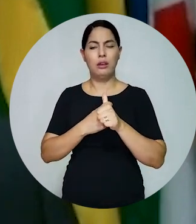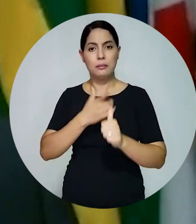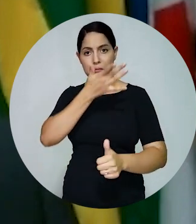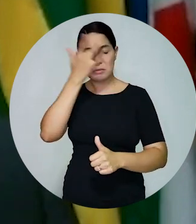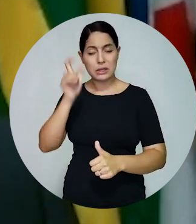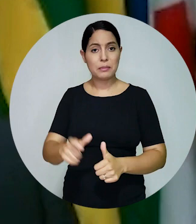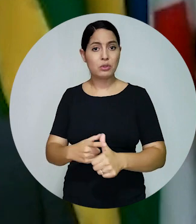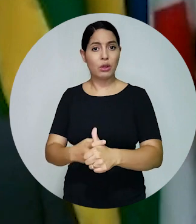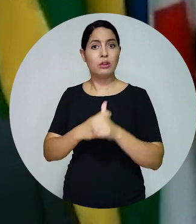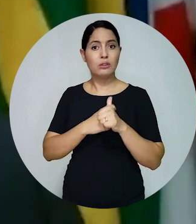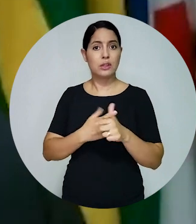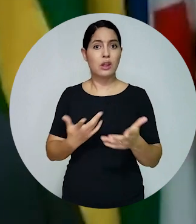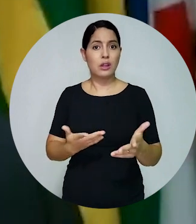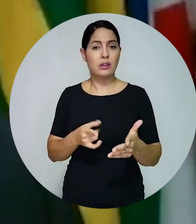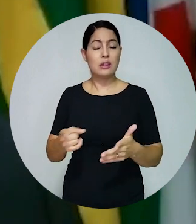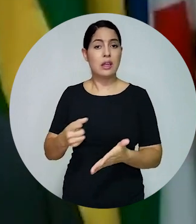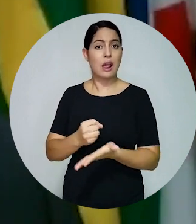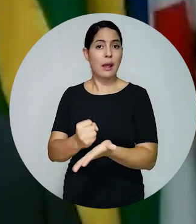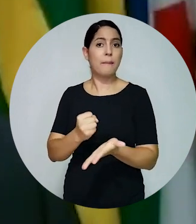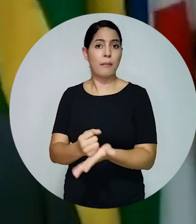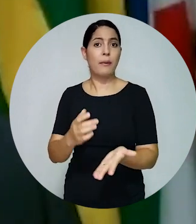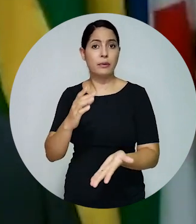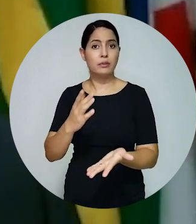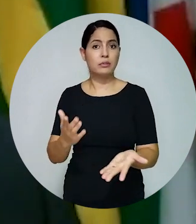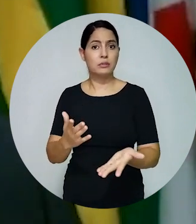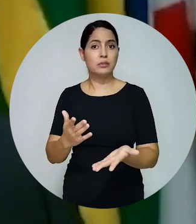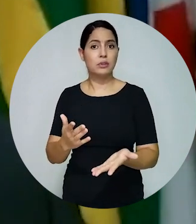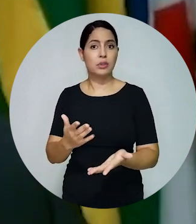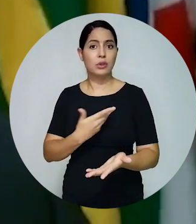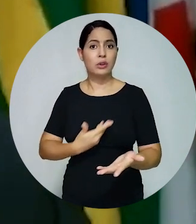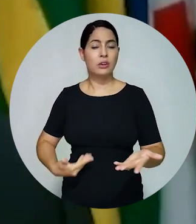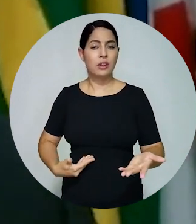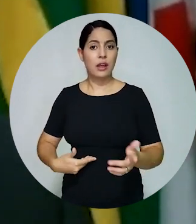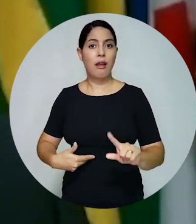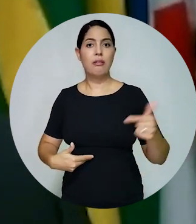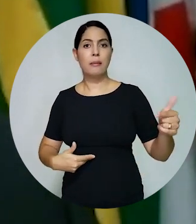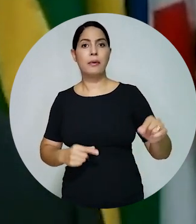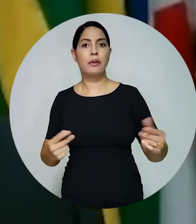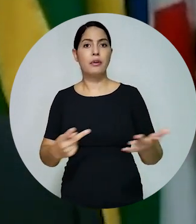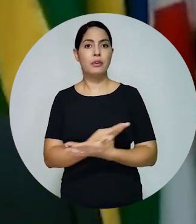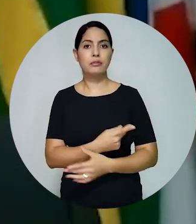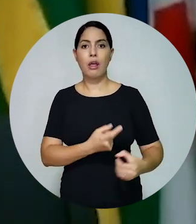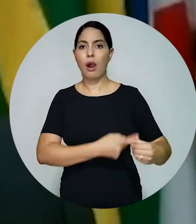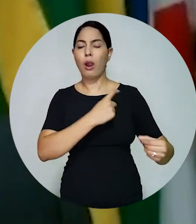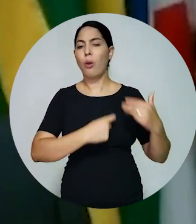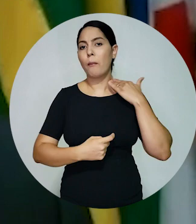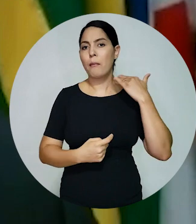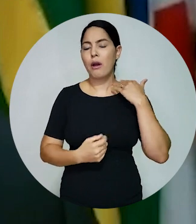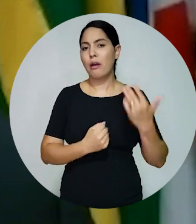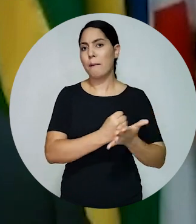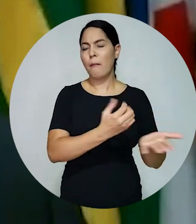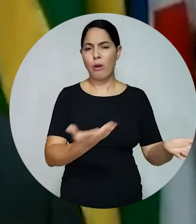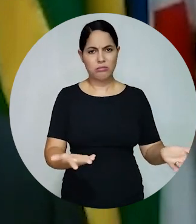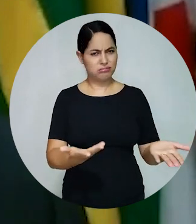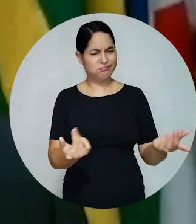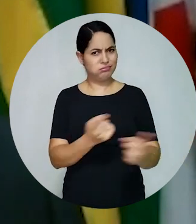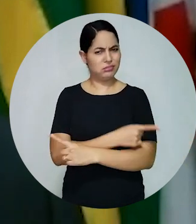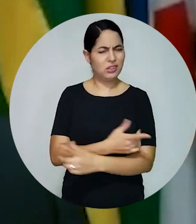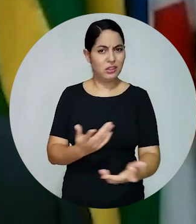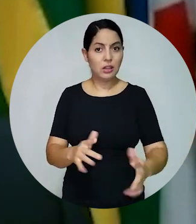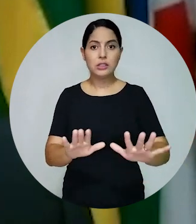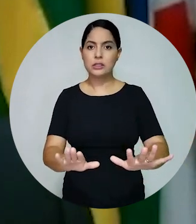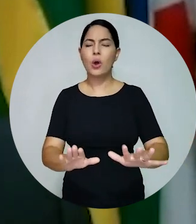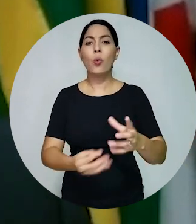um mecanismo de superendividamento de pessoas que deveriam ser assistidas pelo Estado e no final estão dando lucro